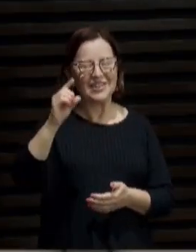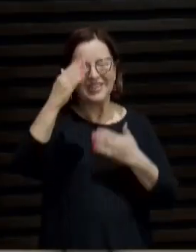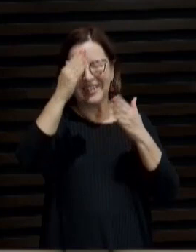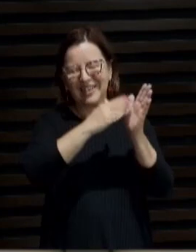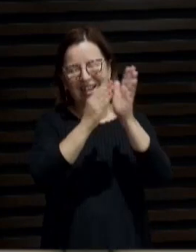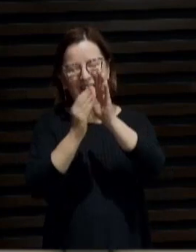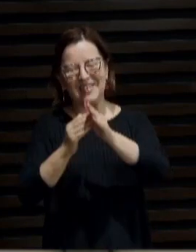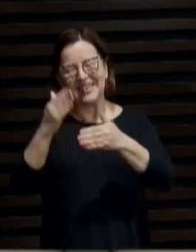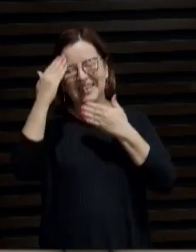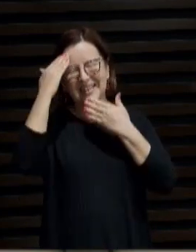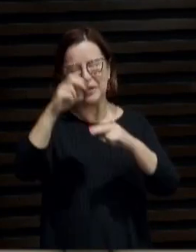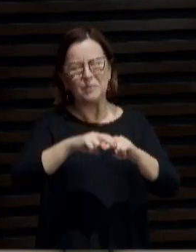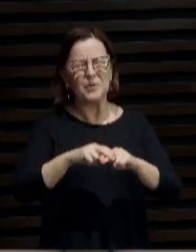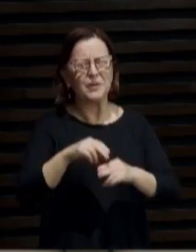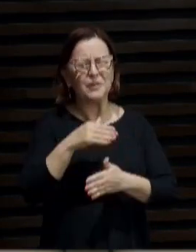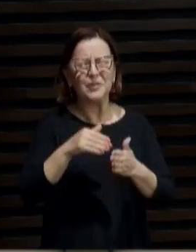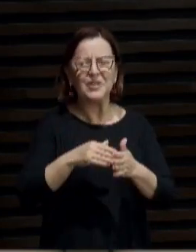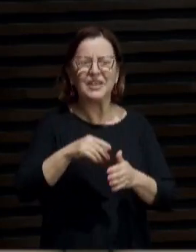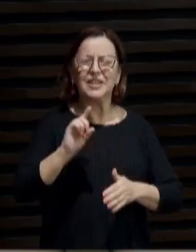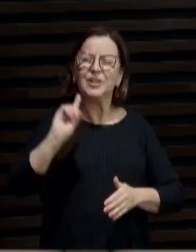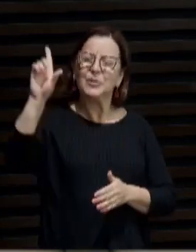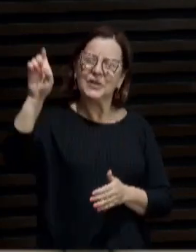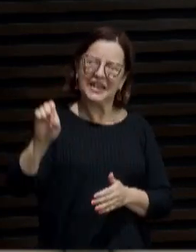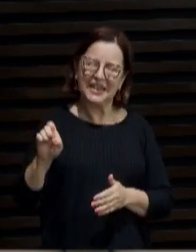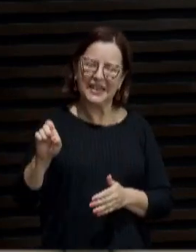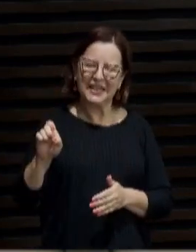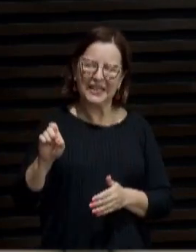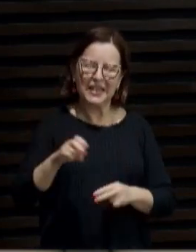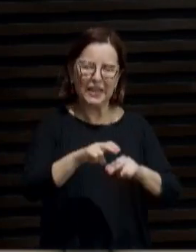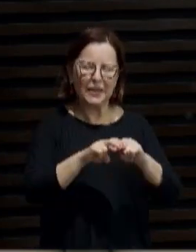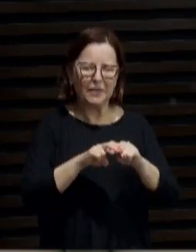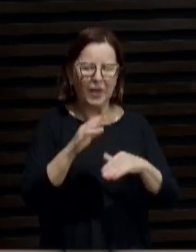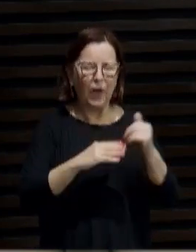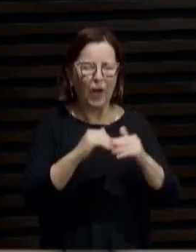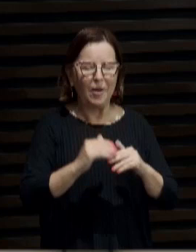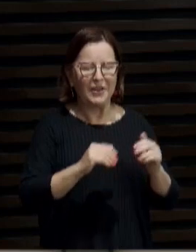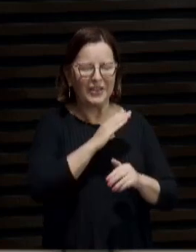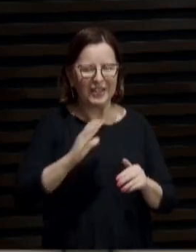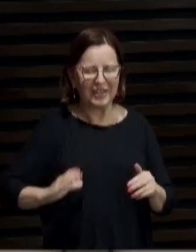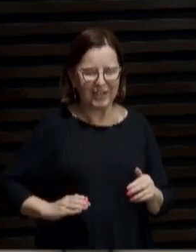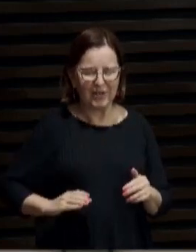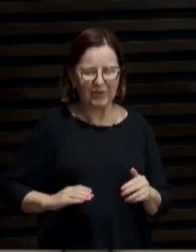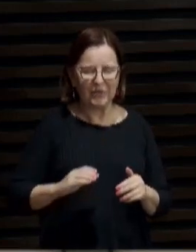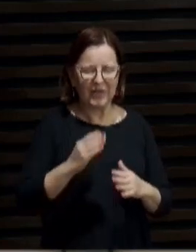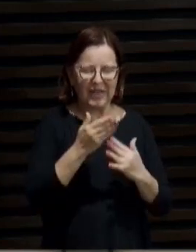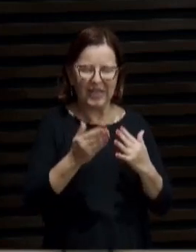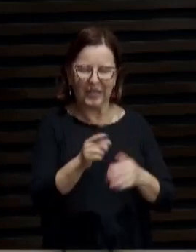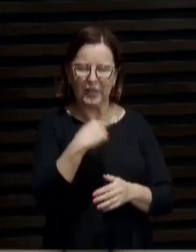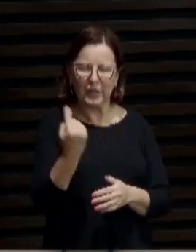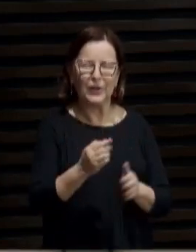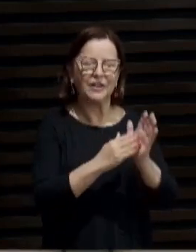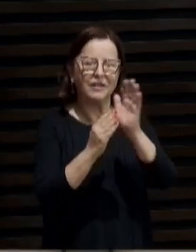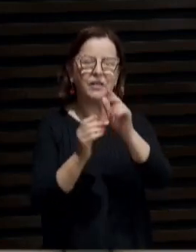Pai, por tudo que Tu és, por tudo que Tu fez e tens feito em nosso meio. Te louvamos pela Tua